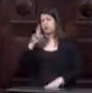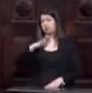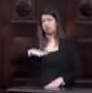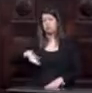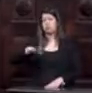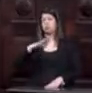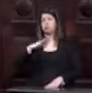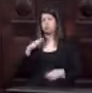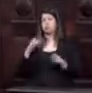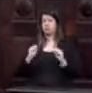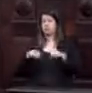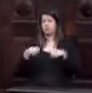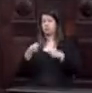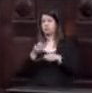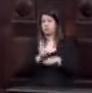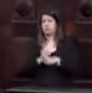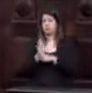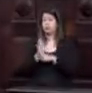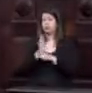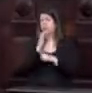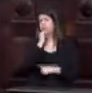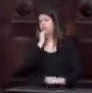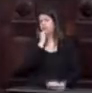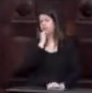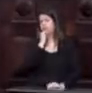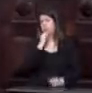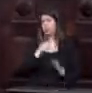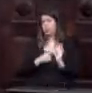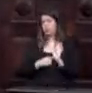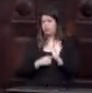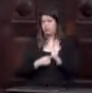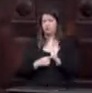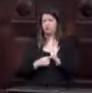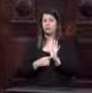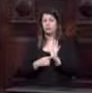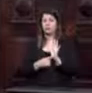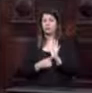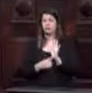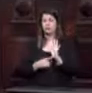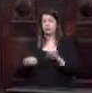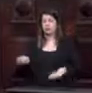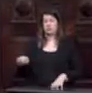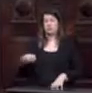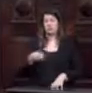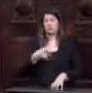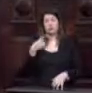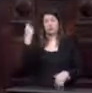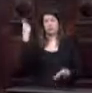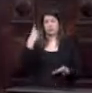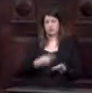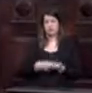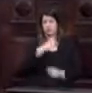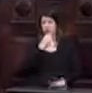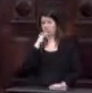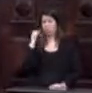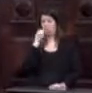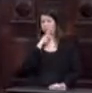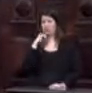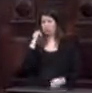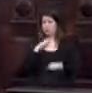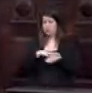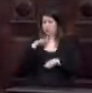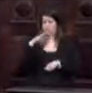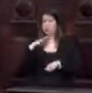por exemplo, de não colocar aqui a renovação automática de